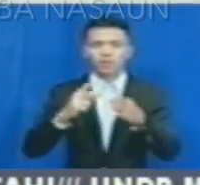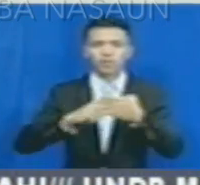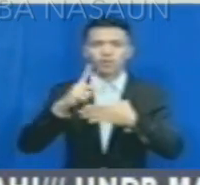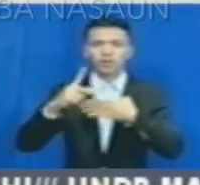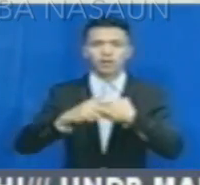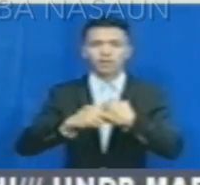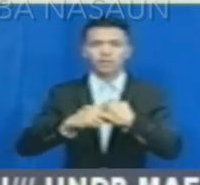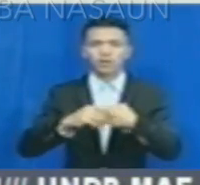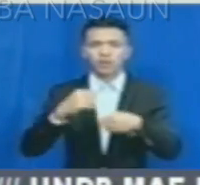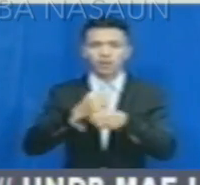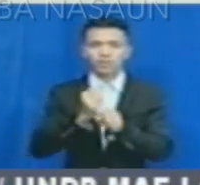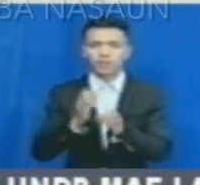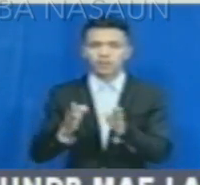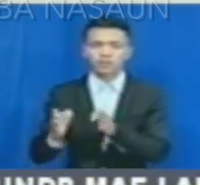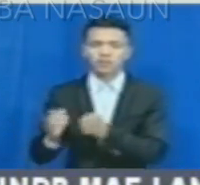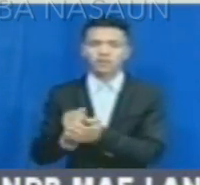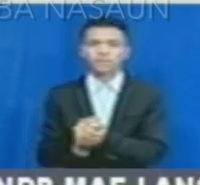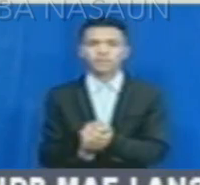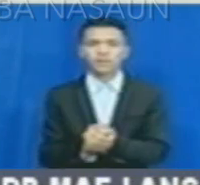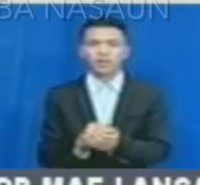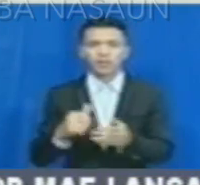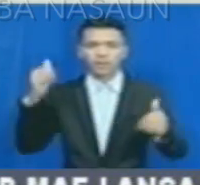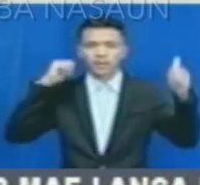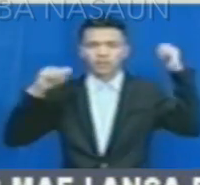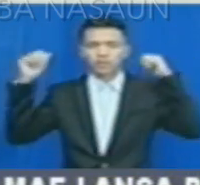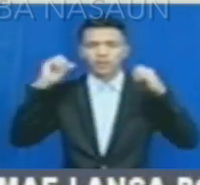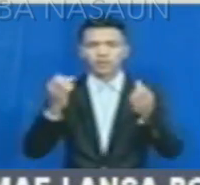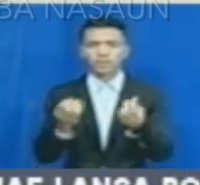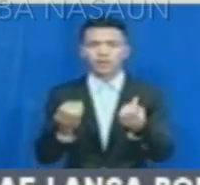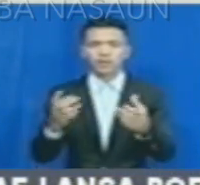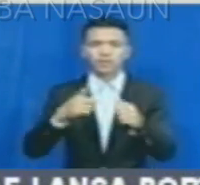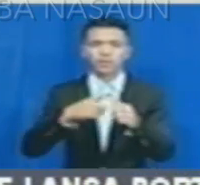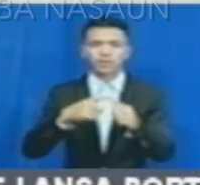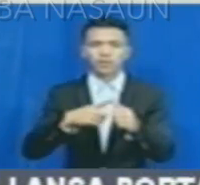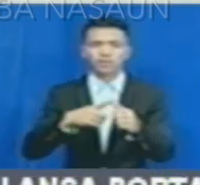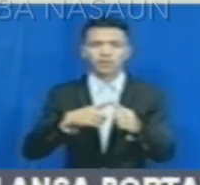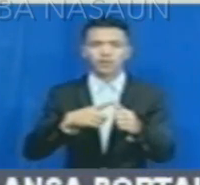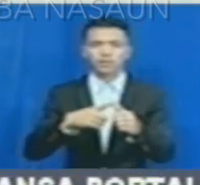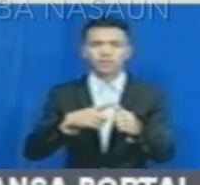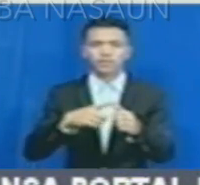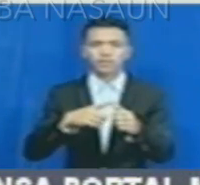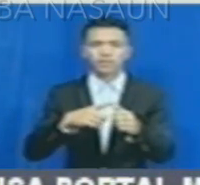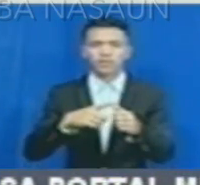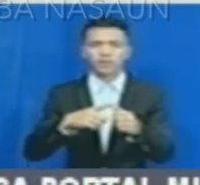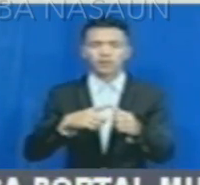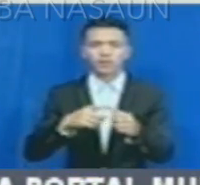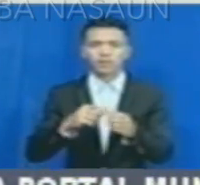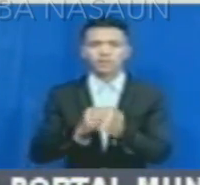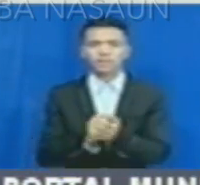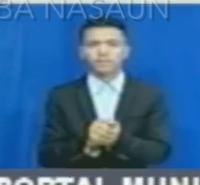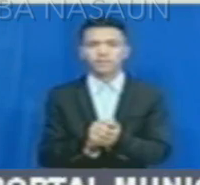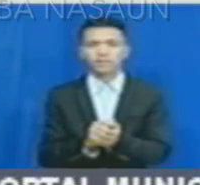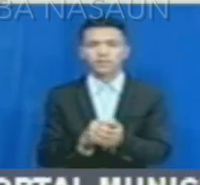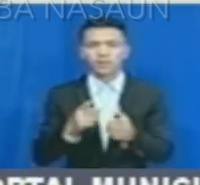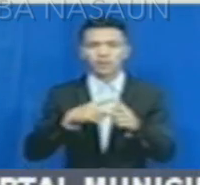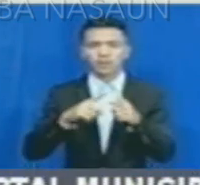para a implementação. O programa também é quase que a minha atividade de Uguida. A primeira, uma caminha fase da Ramos, a estrada Ibn Sirané.